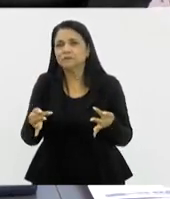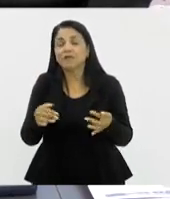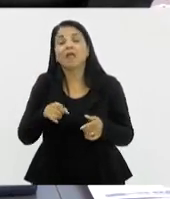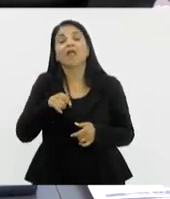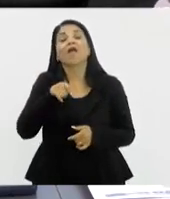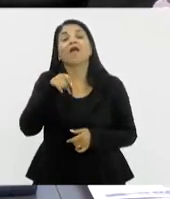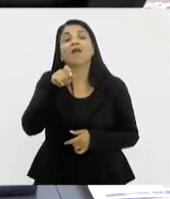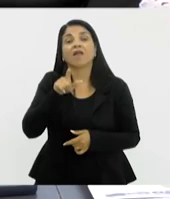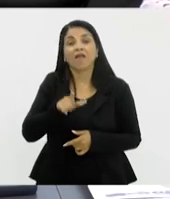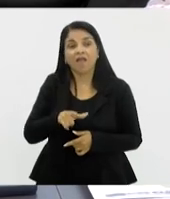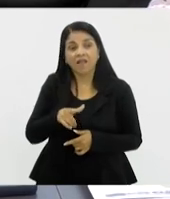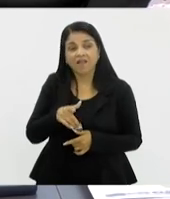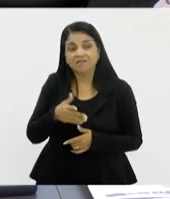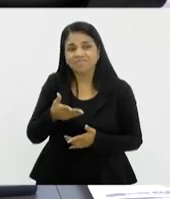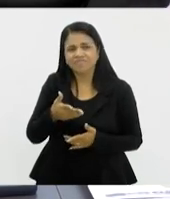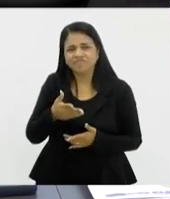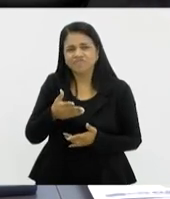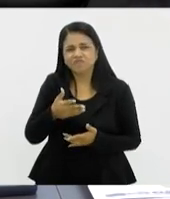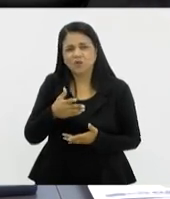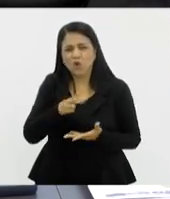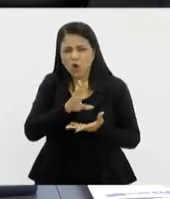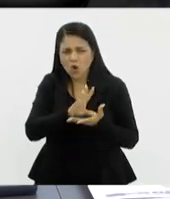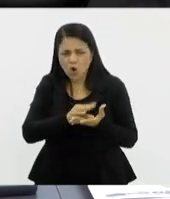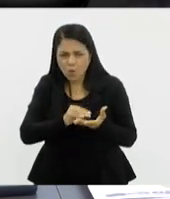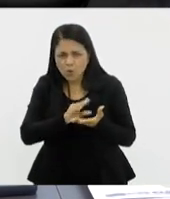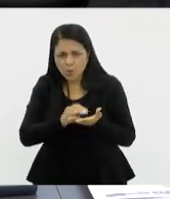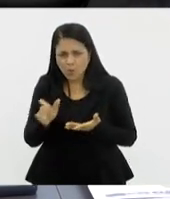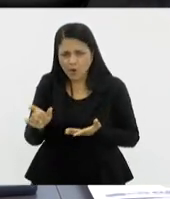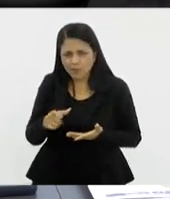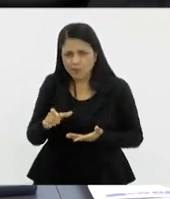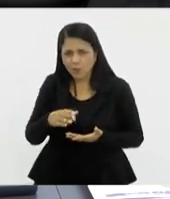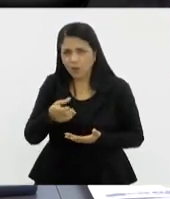que... Será que clonaram o meu cartão de crédito?